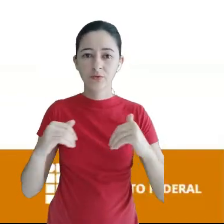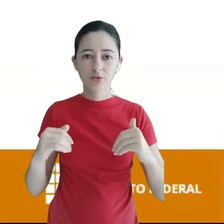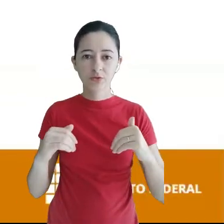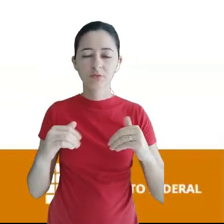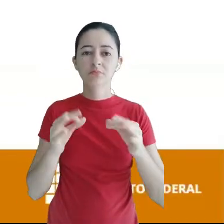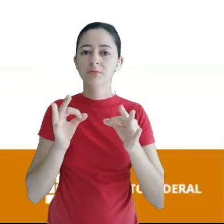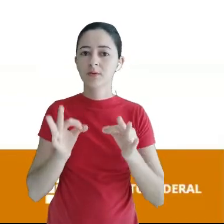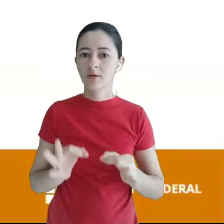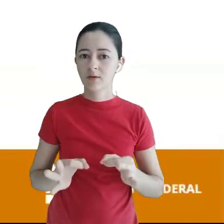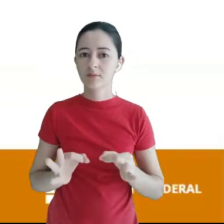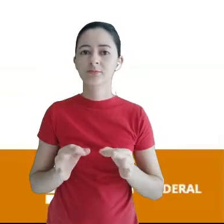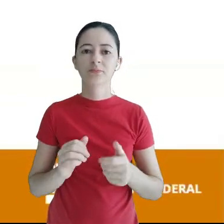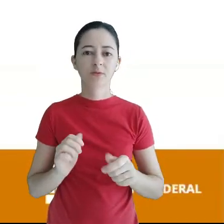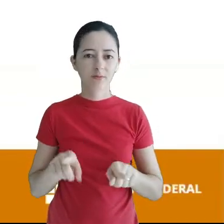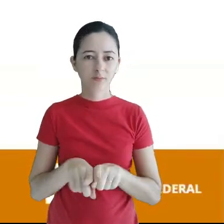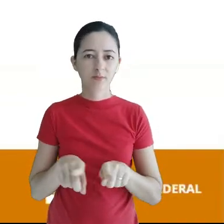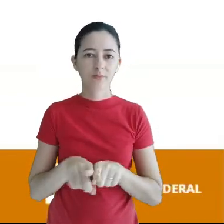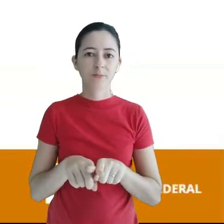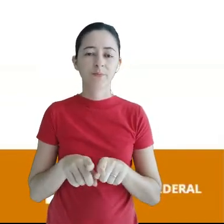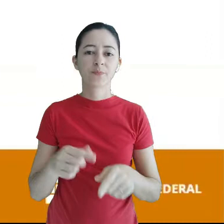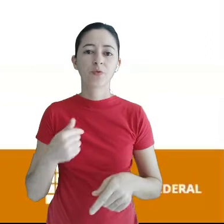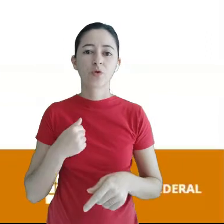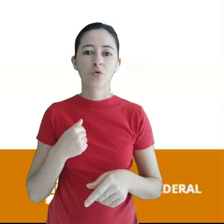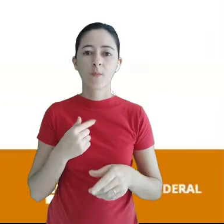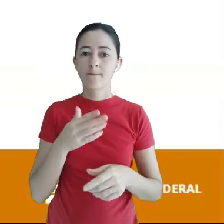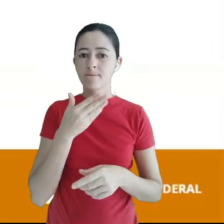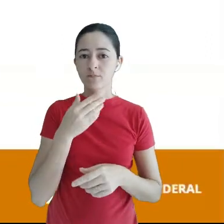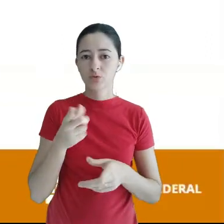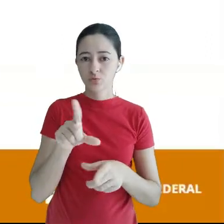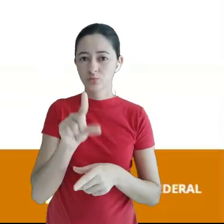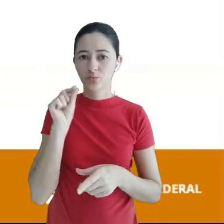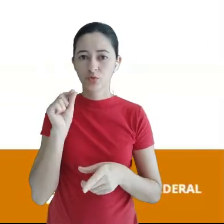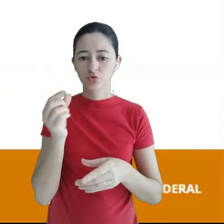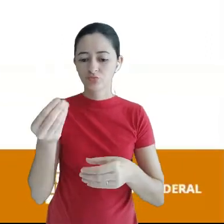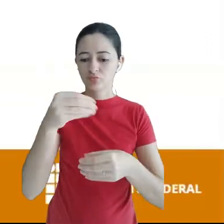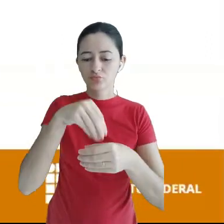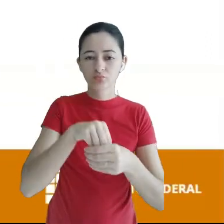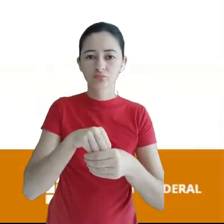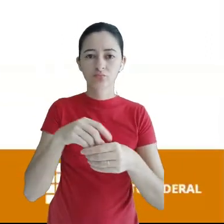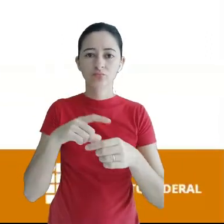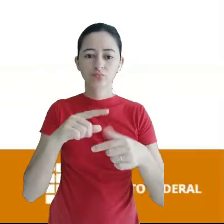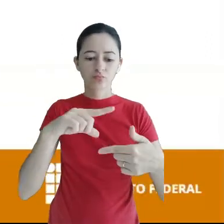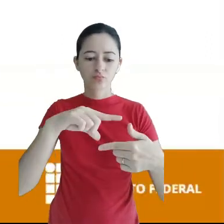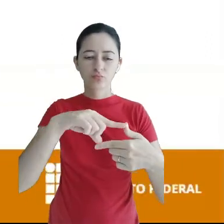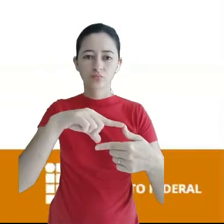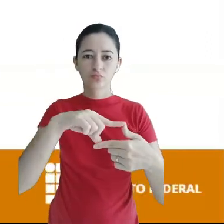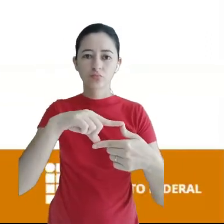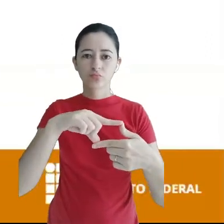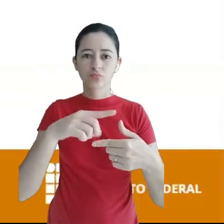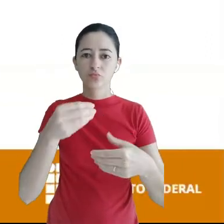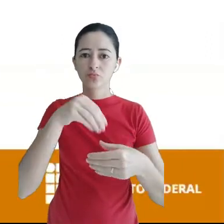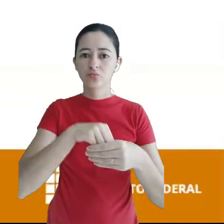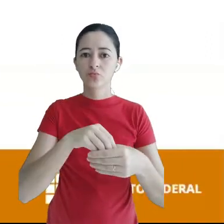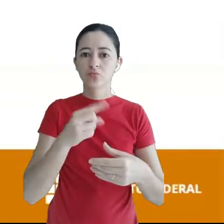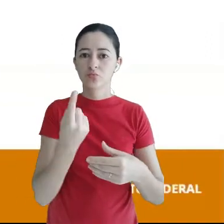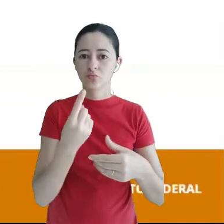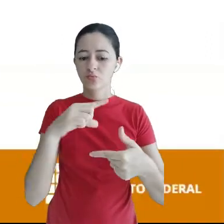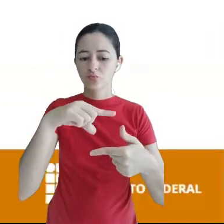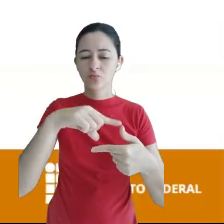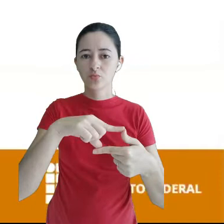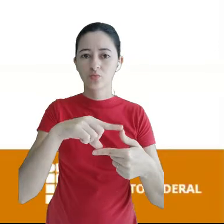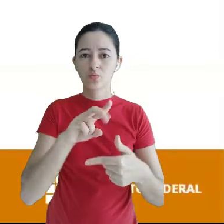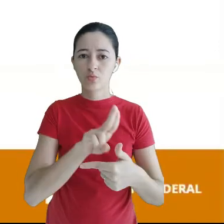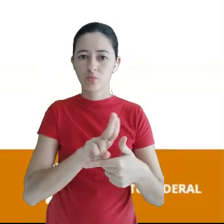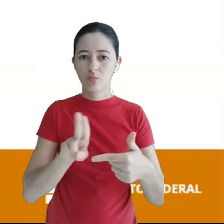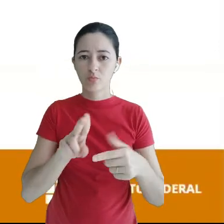também, se está correto, não está errado, tá? Aqui eu juntei tudo, calçado, roupa, tudo que é vendido em uma loja de roupas, juntei tudo em uma tabela só